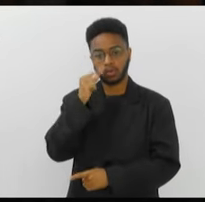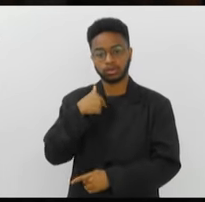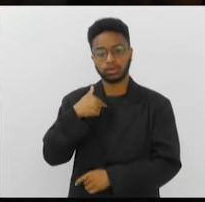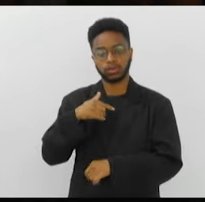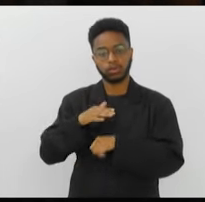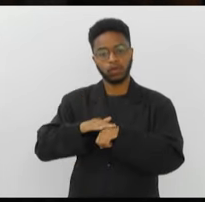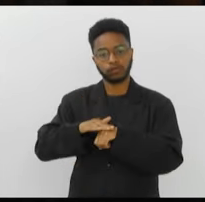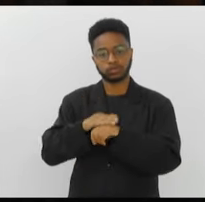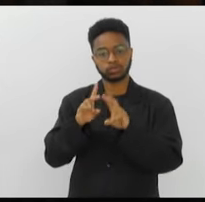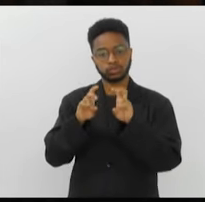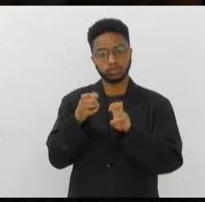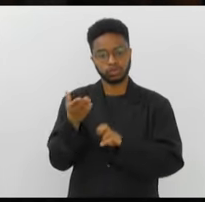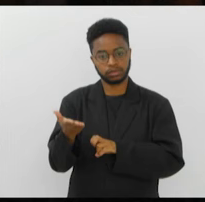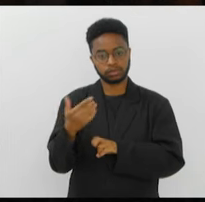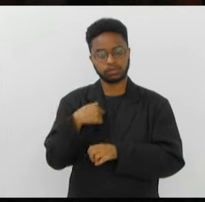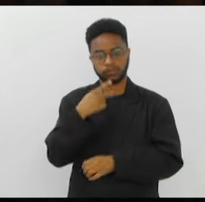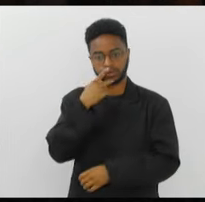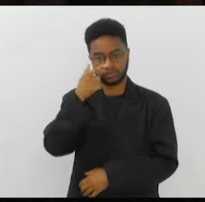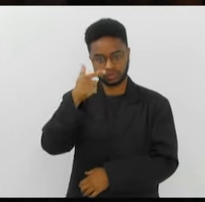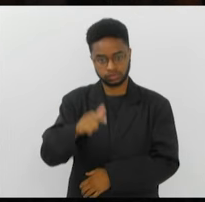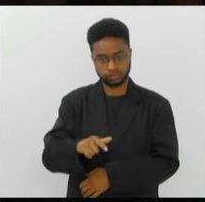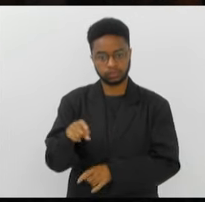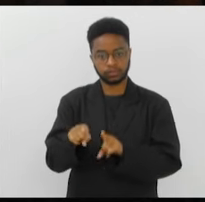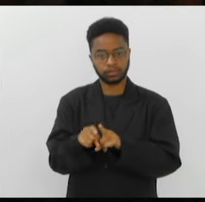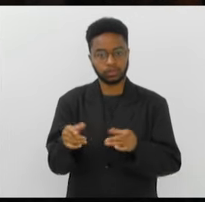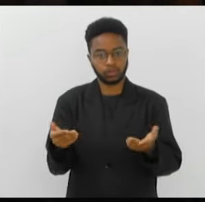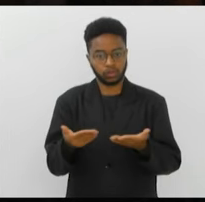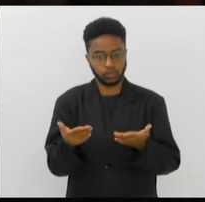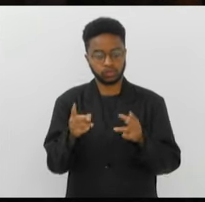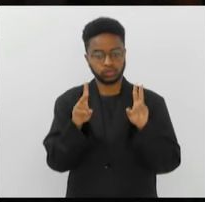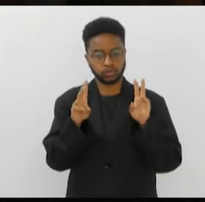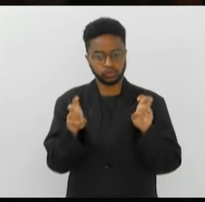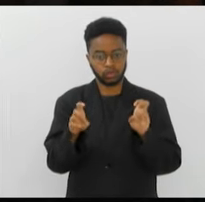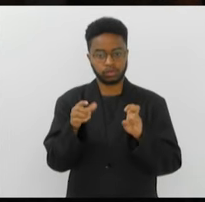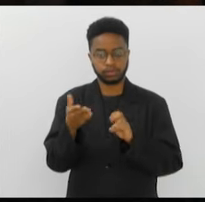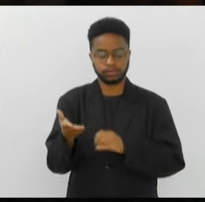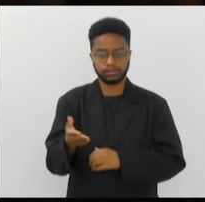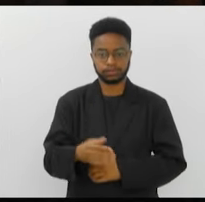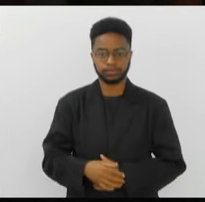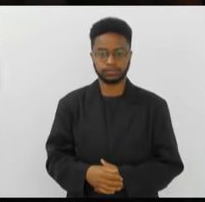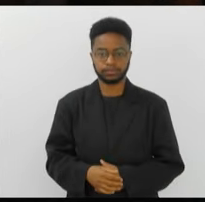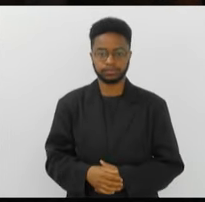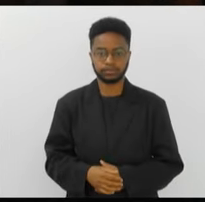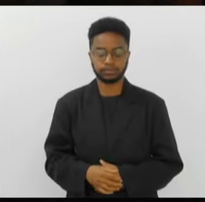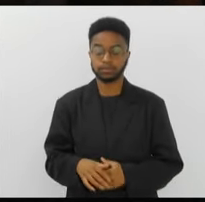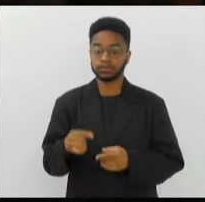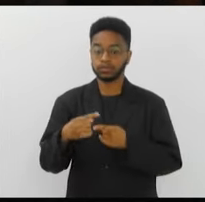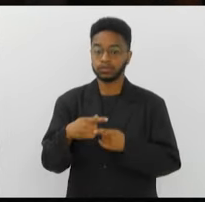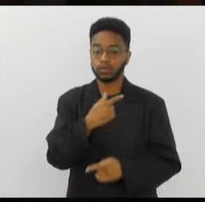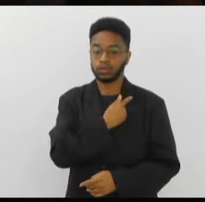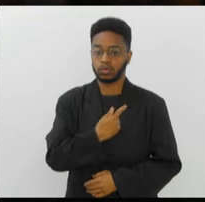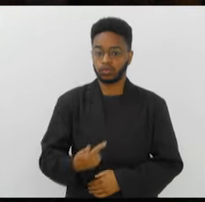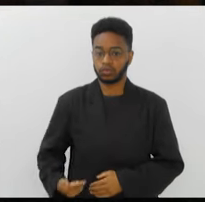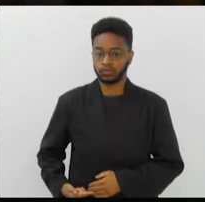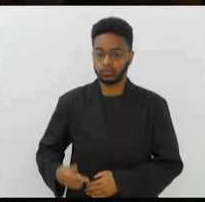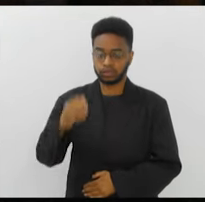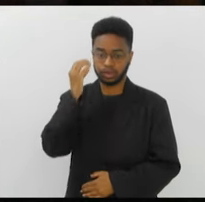tema, volto a falar hoje sobre o mesmo tema. O governador Cláudio